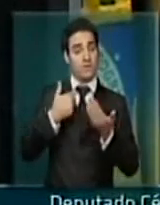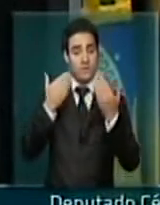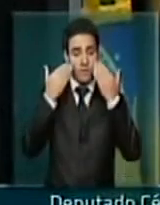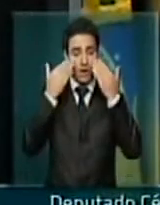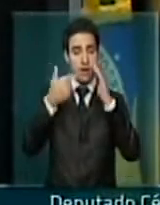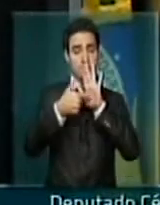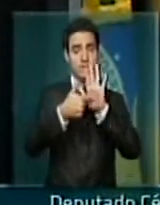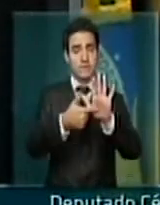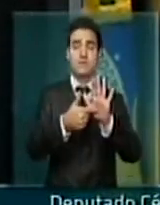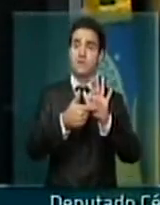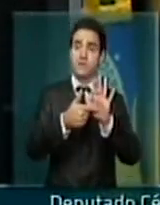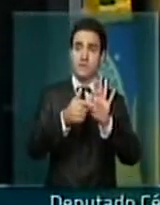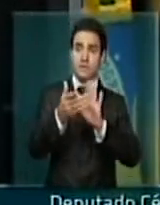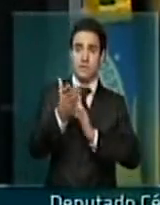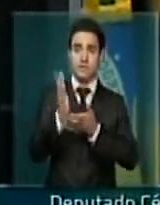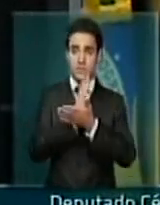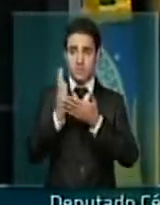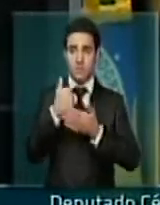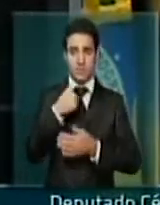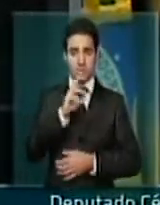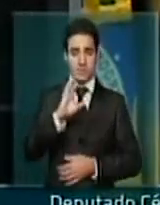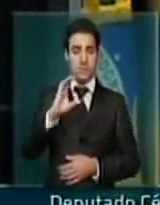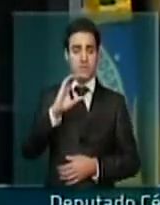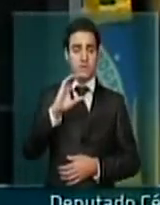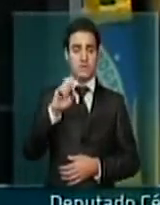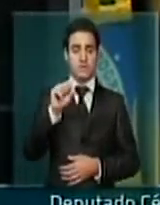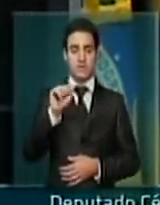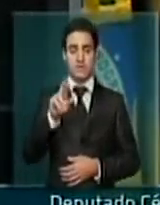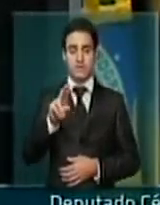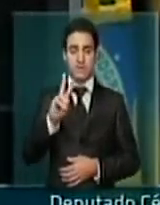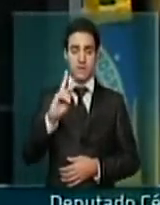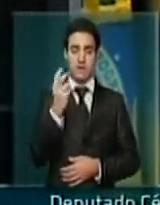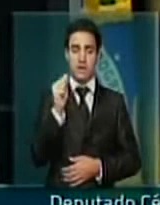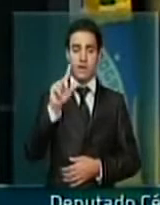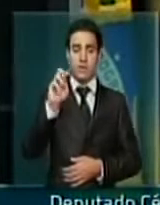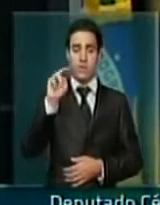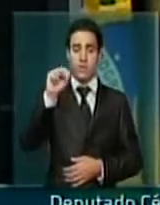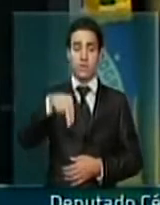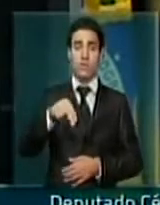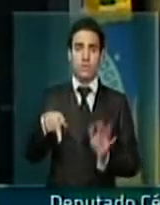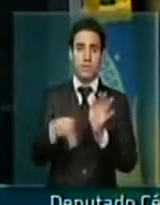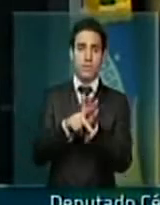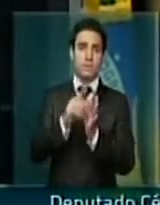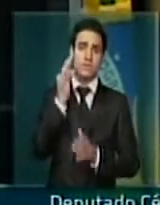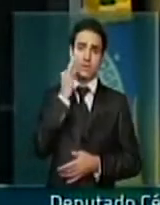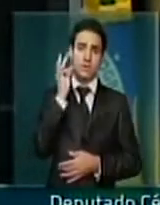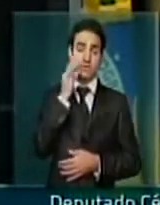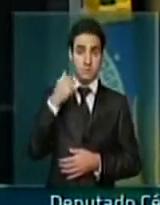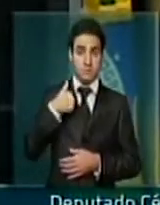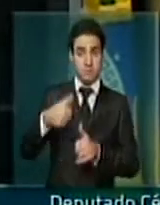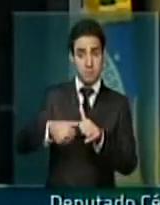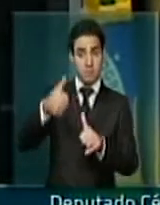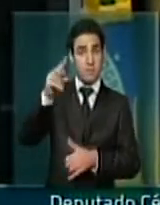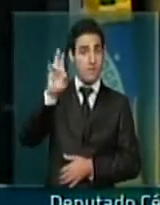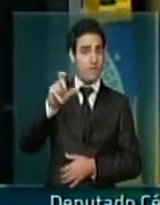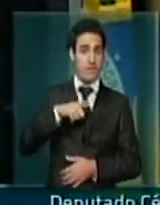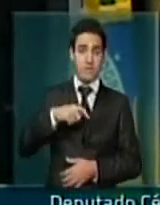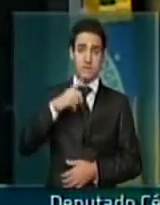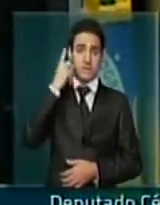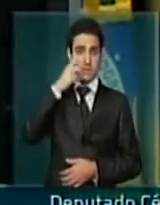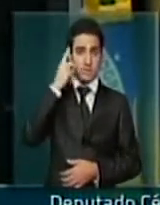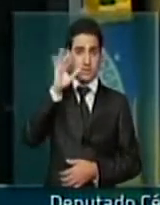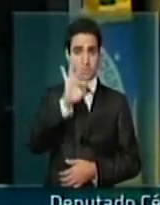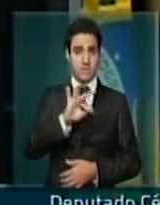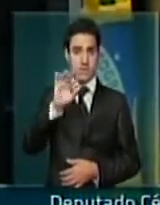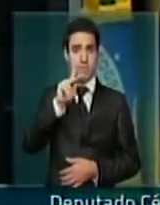dos nossos companheiros. Sou César Halu, do estado do Tocantins, é o meu primeiro mandato como deputado federal